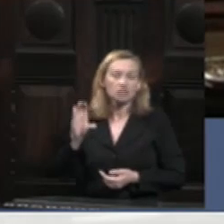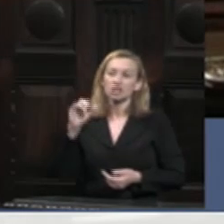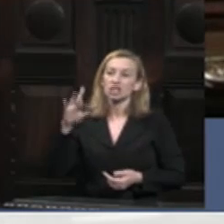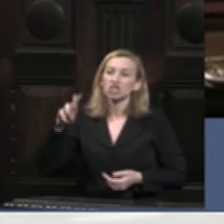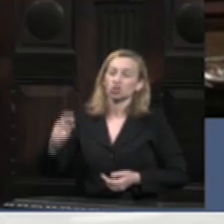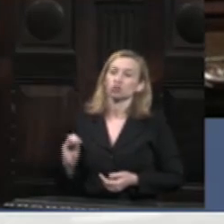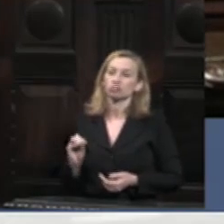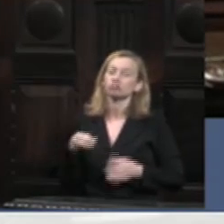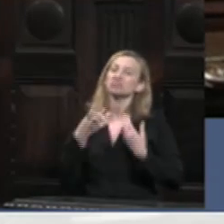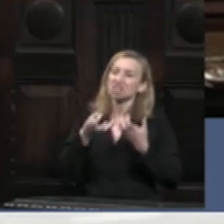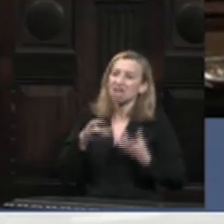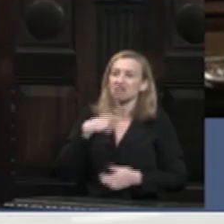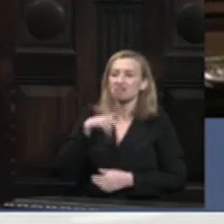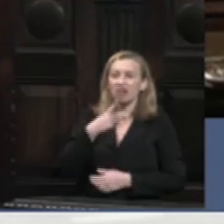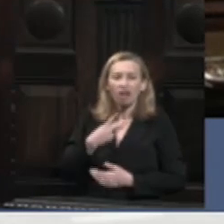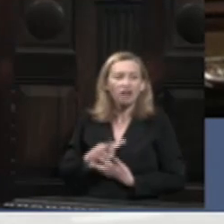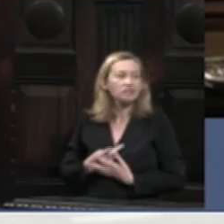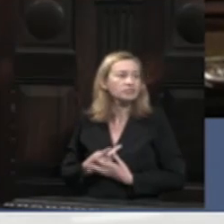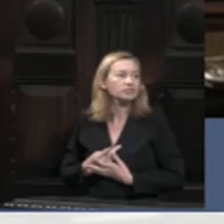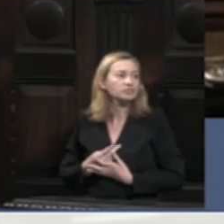violência